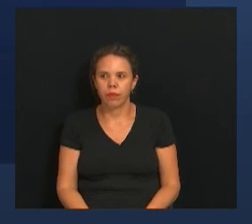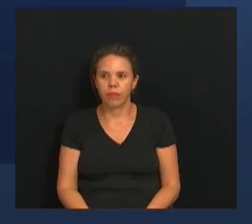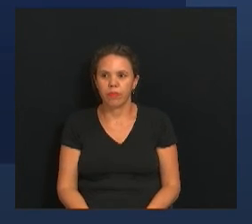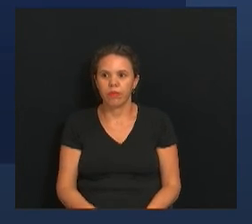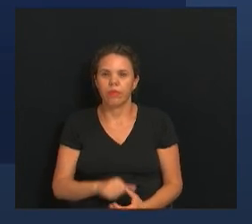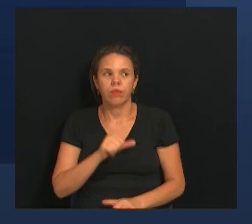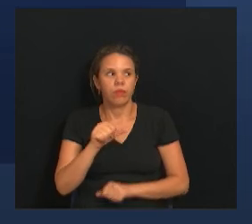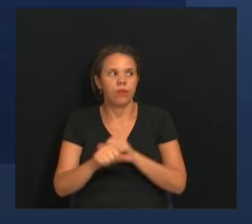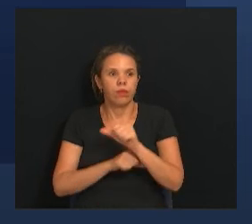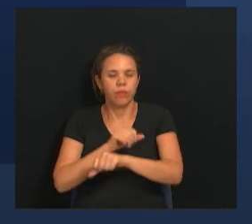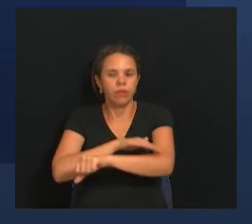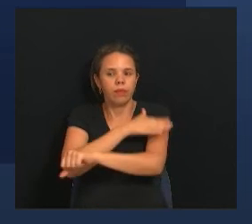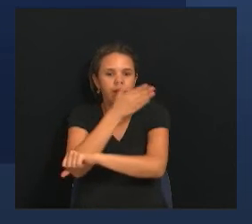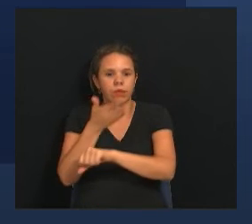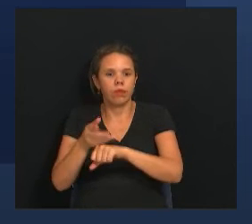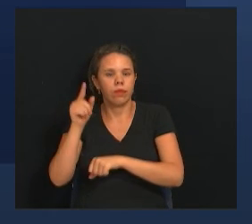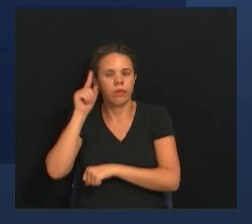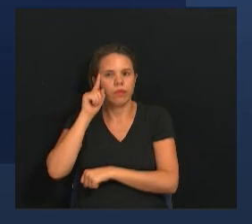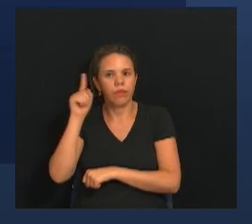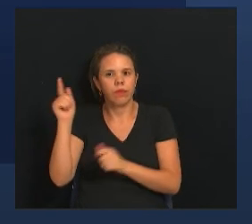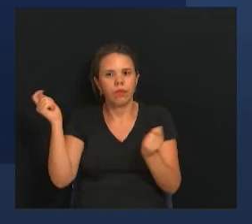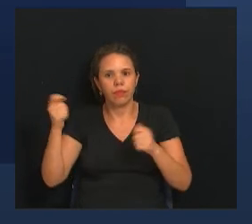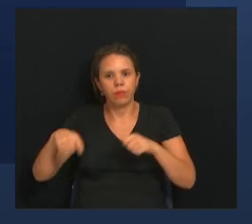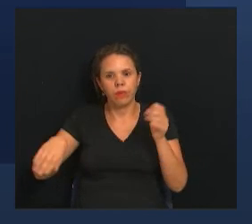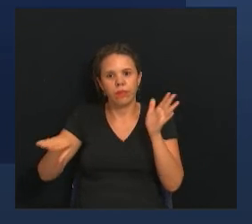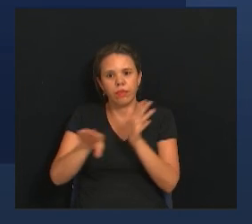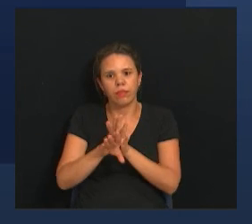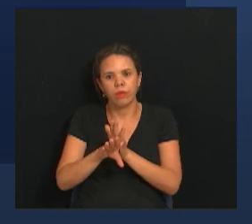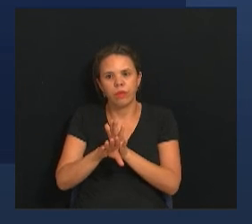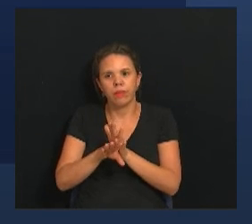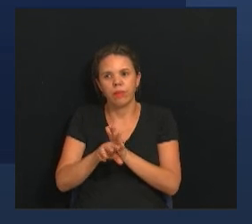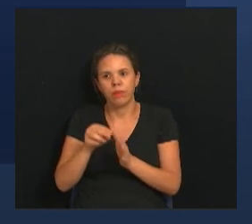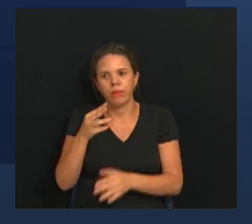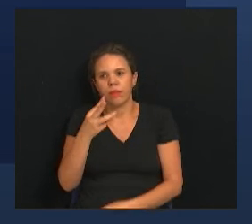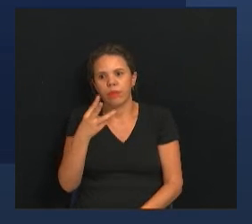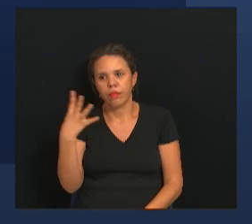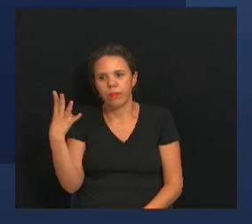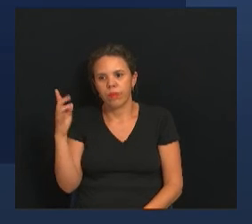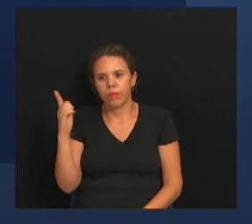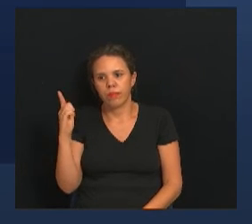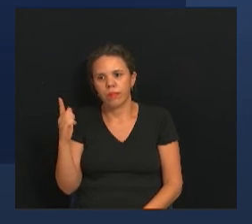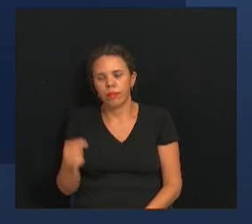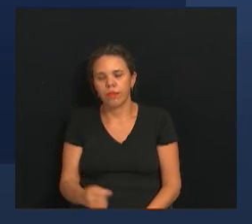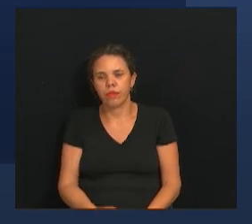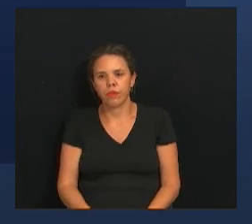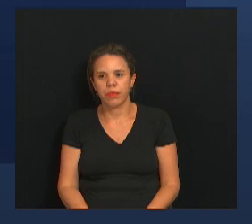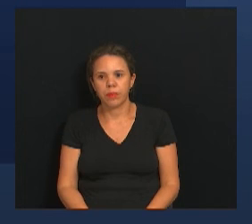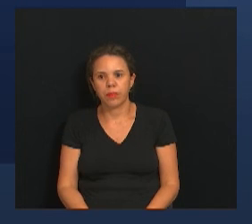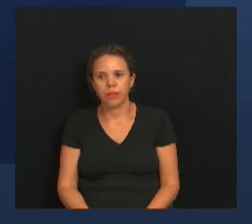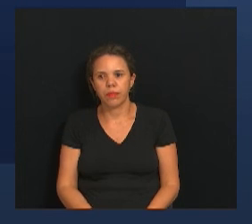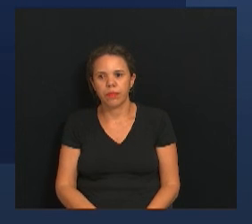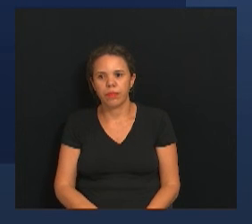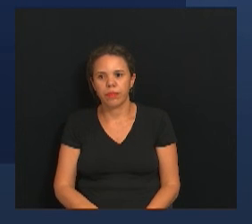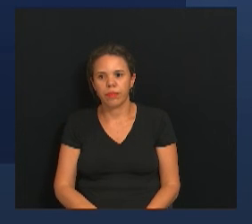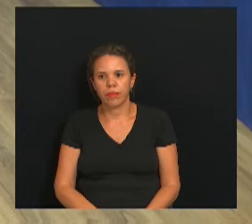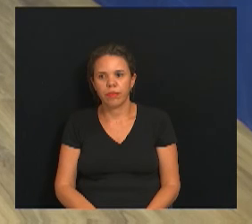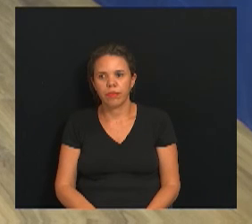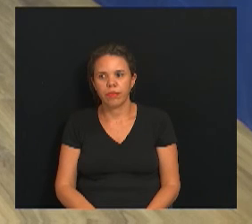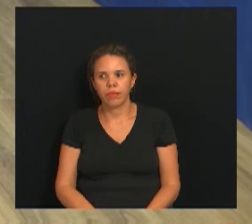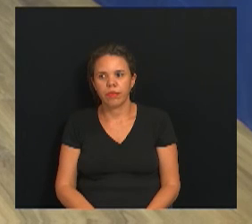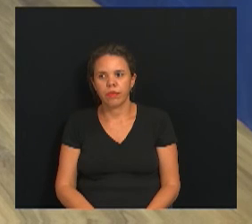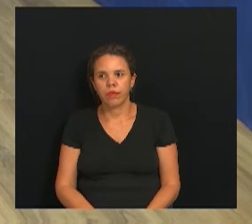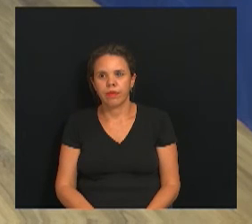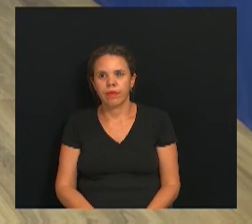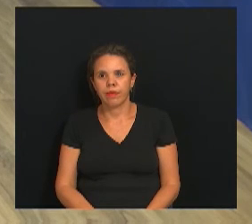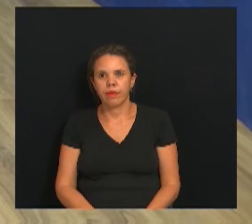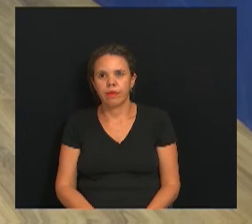essa temperatura vai subindo, podendo chegar aos 34 graus aqui na cidade de Campinas.